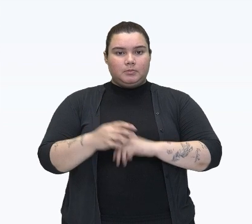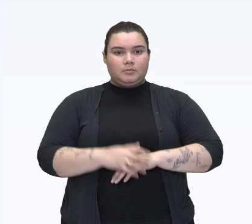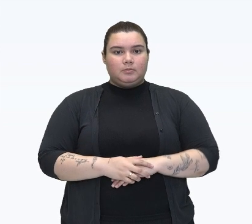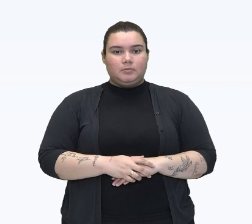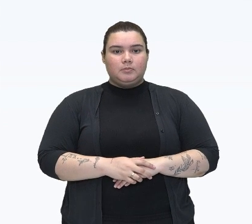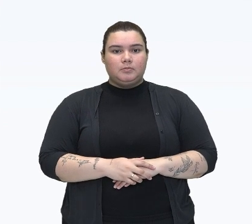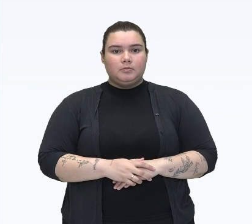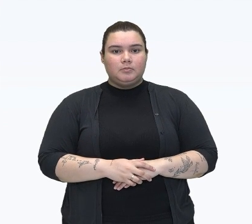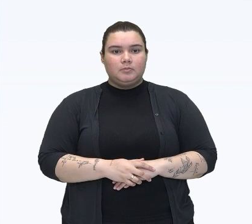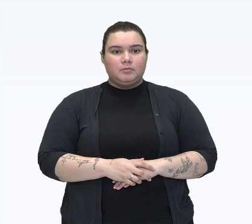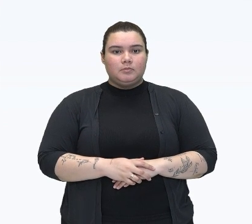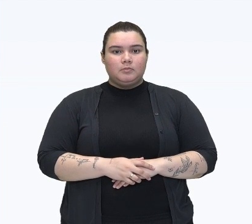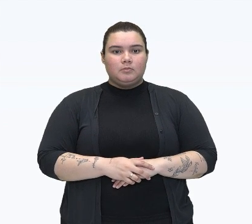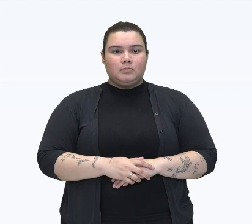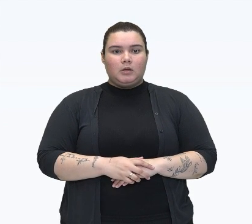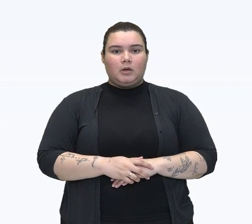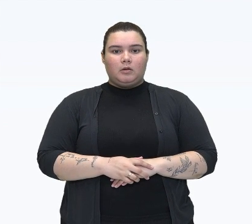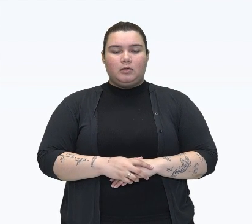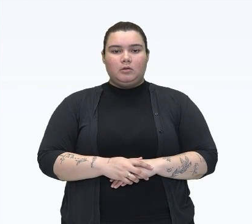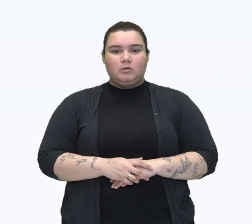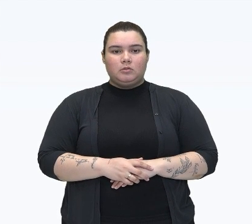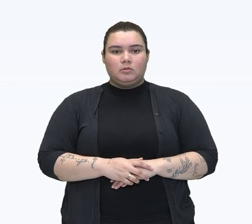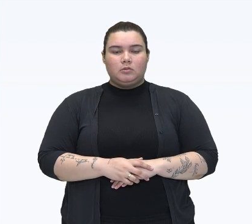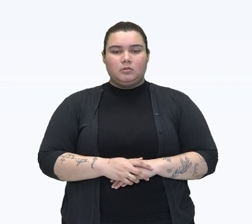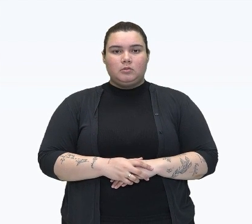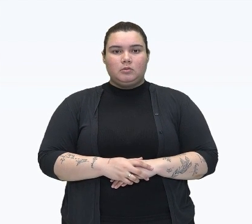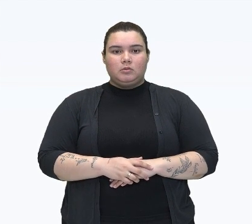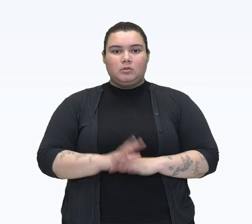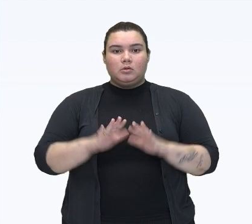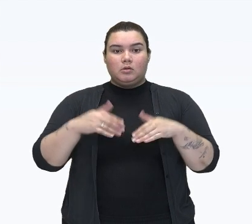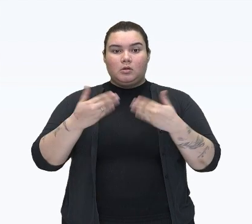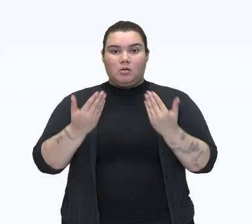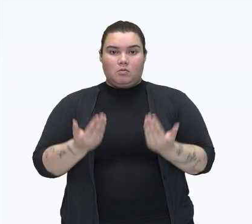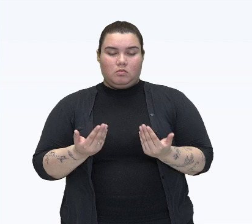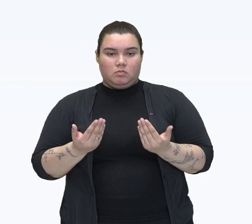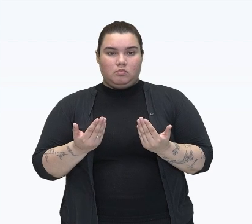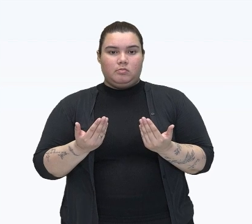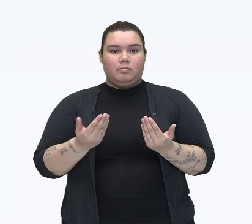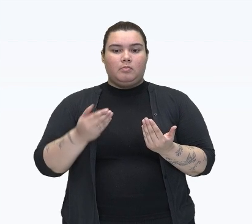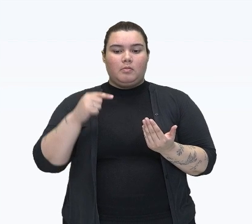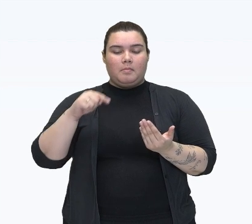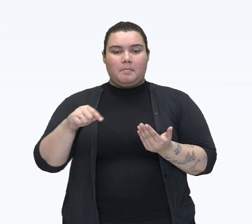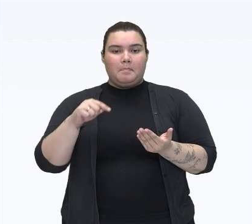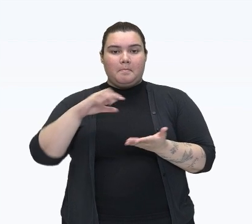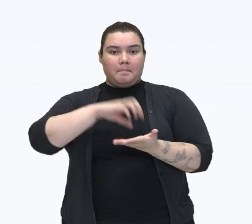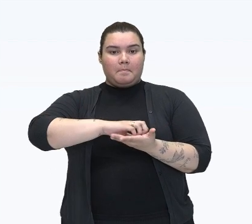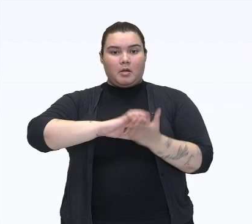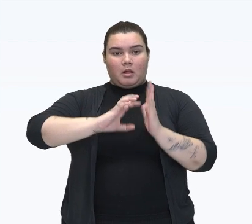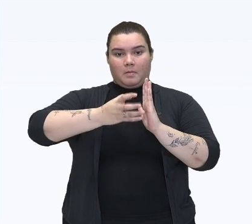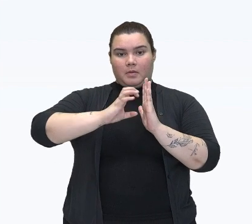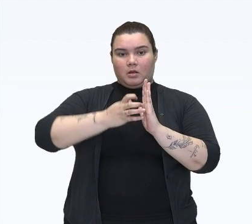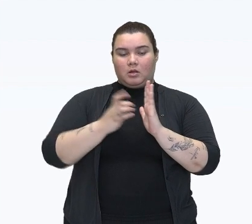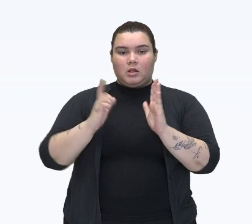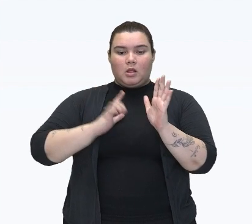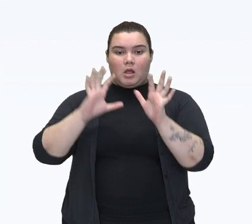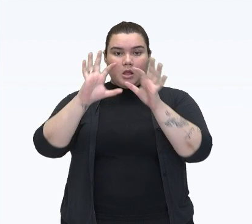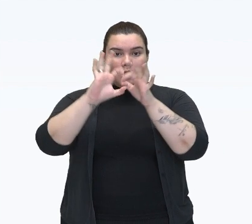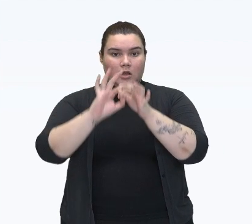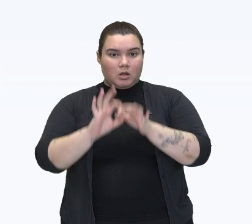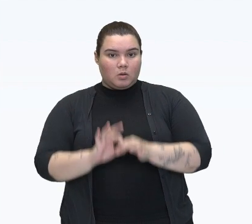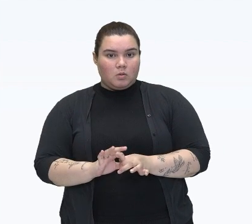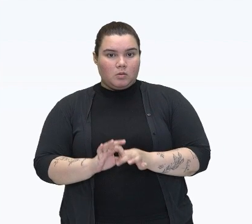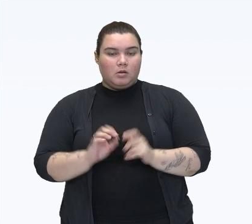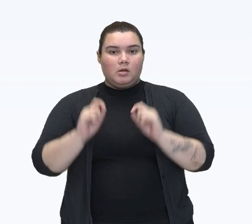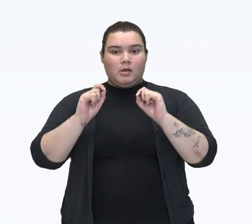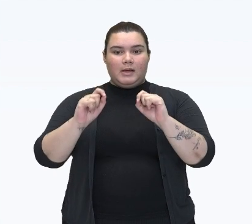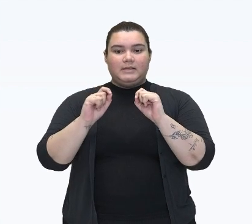O parlamentarismo ele é uma forma de integração entre o